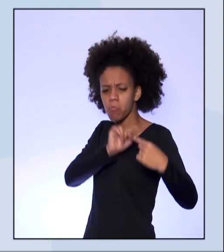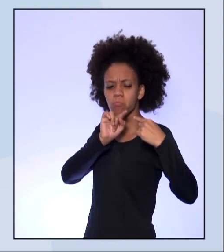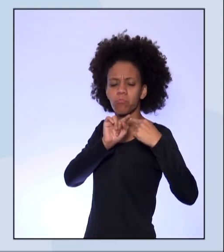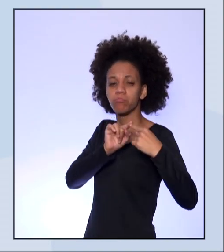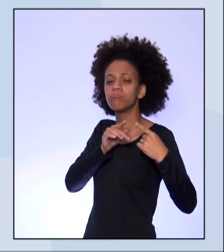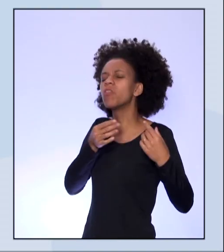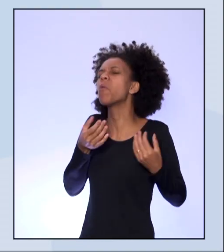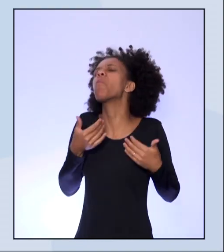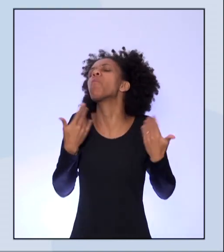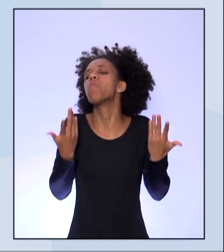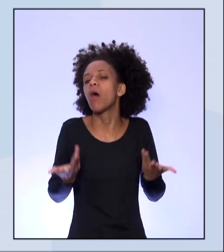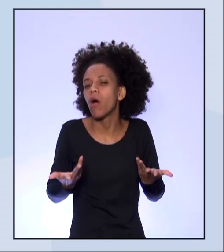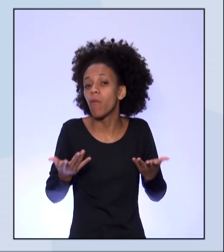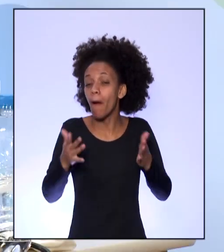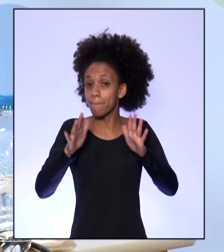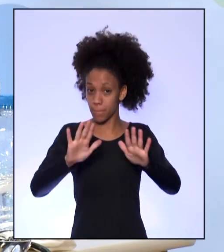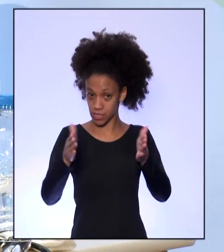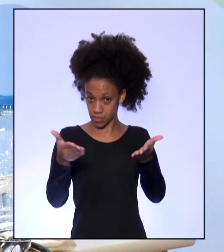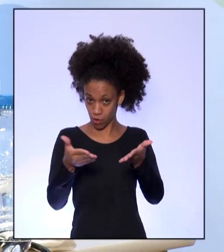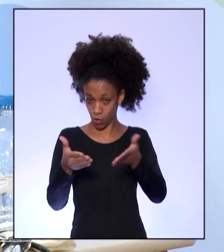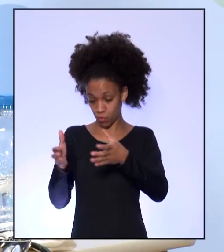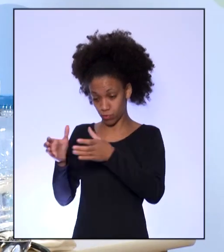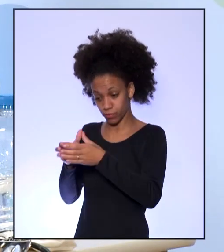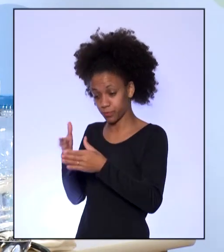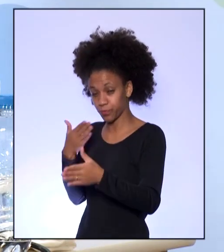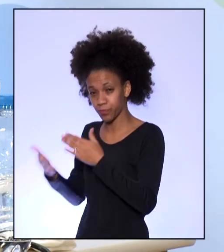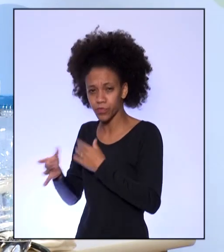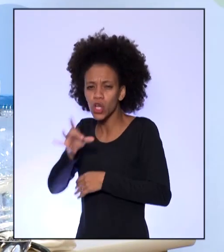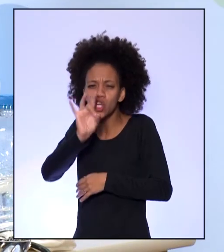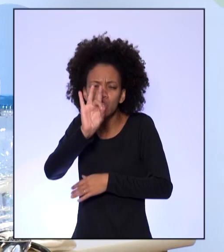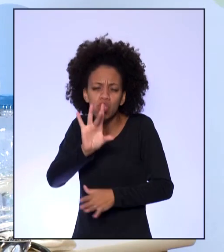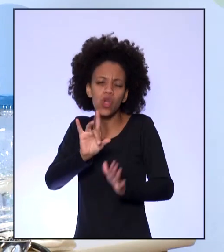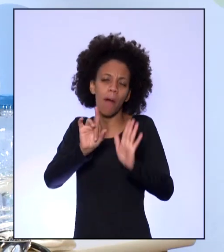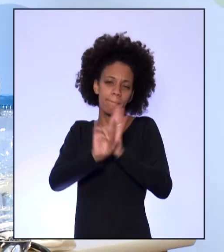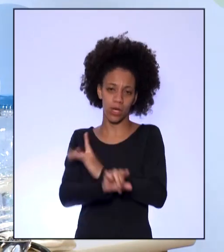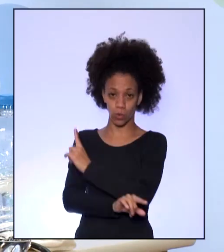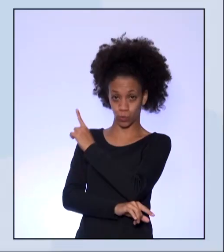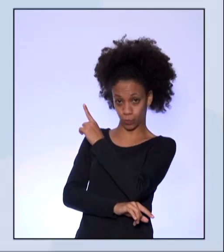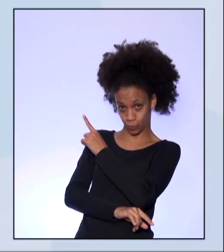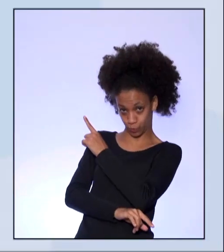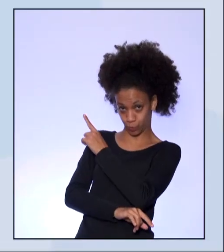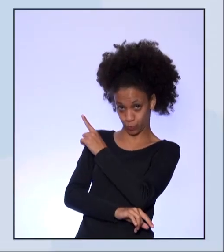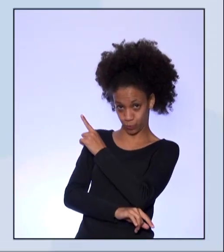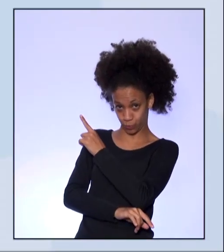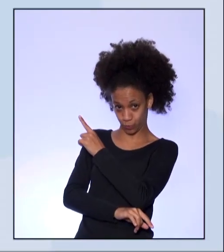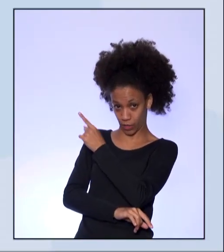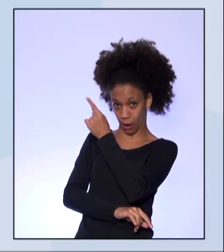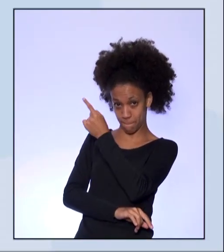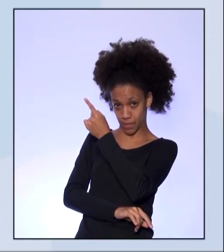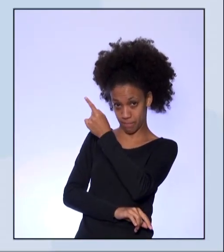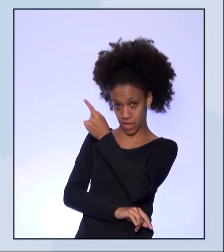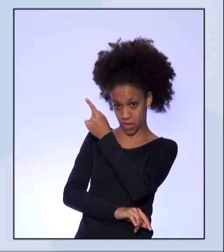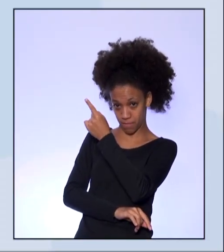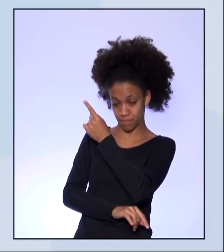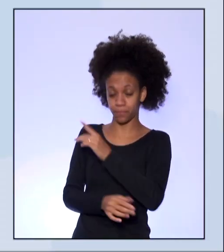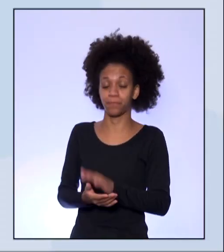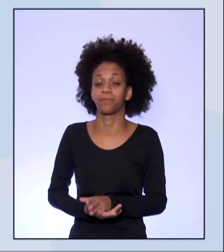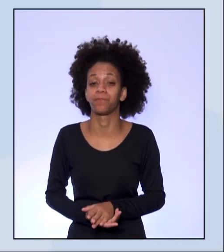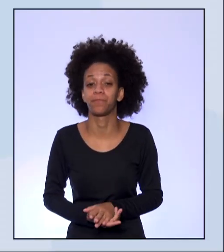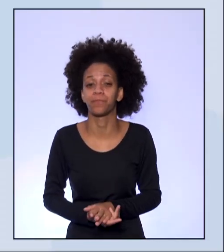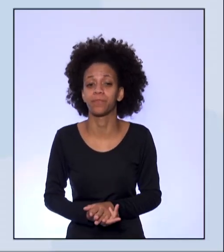No chat, agora, respondam para mim só essa pergunta aqui. A que classe